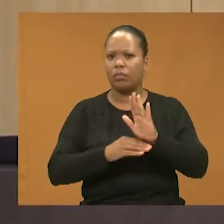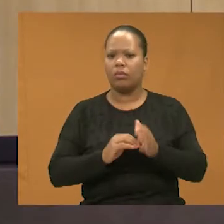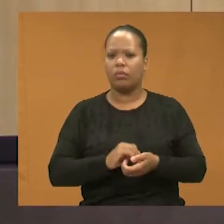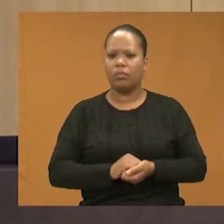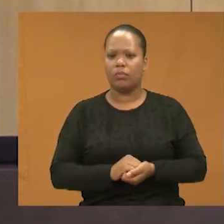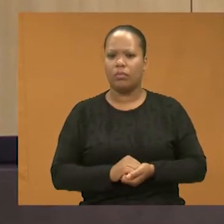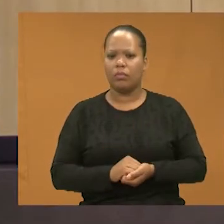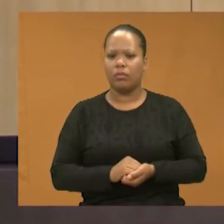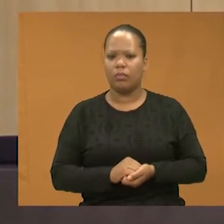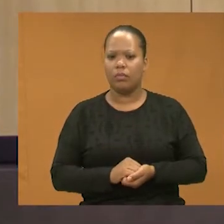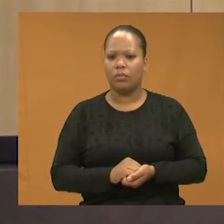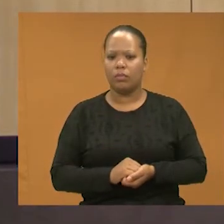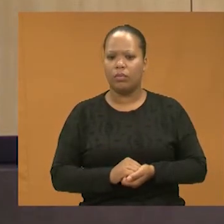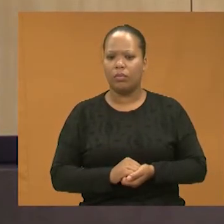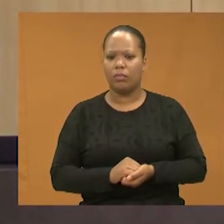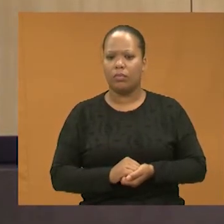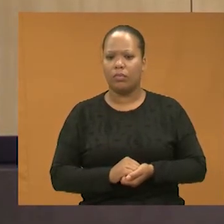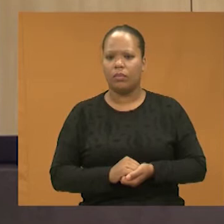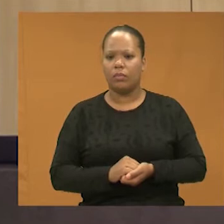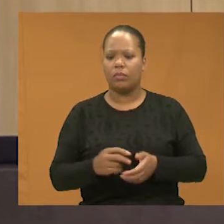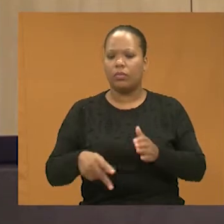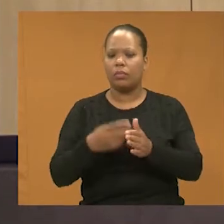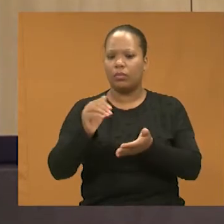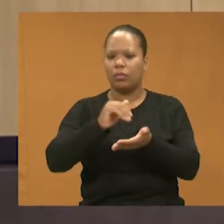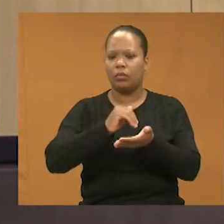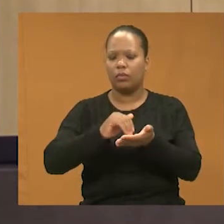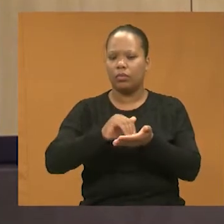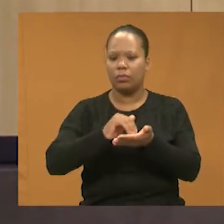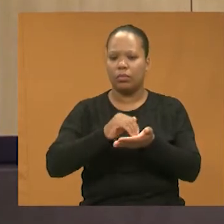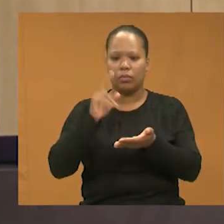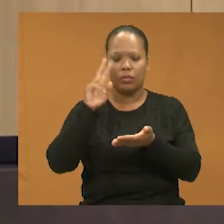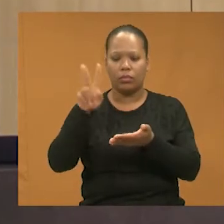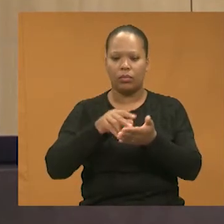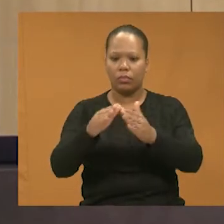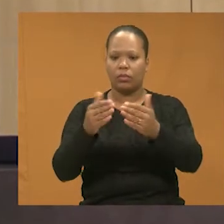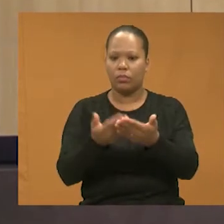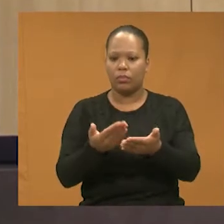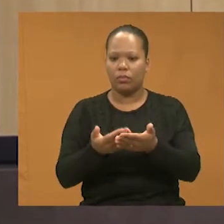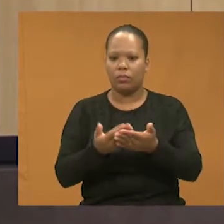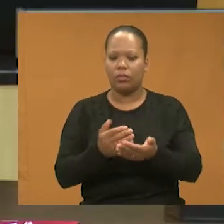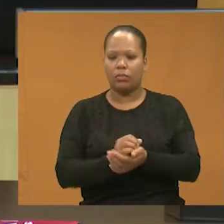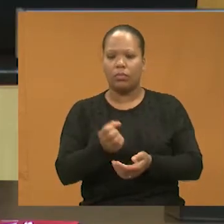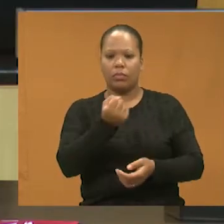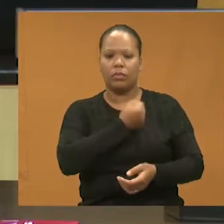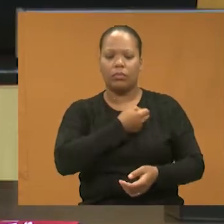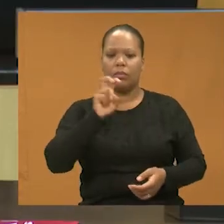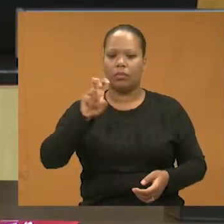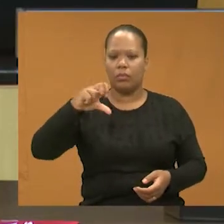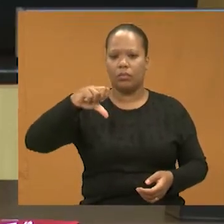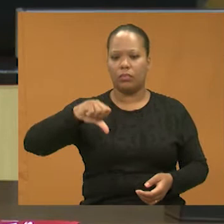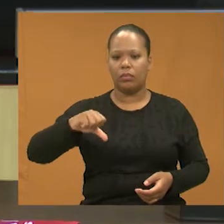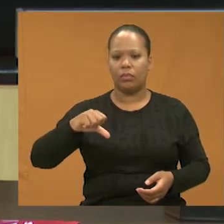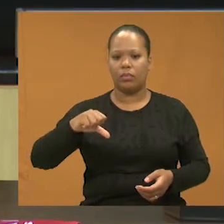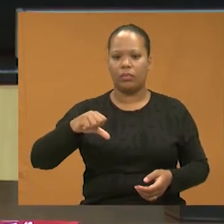Flavinho. Continuando, segunda secretária, a leitura dos próximos requerimentos. Requerimento número 59.